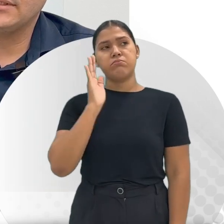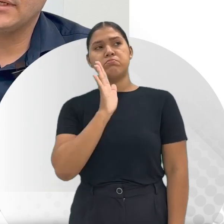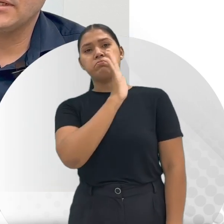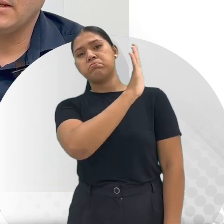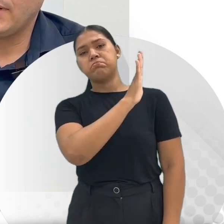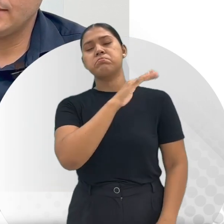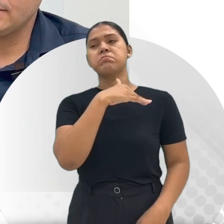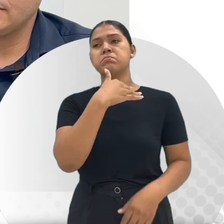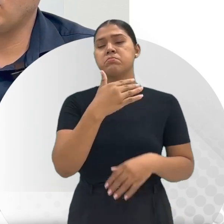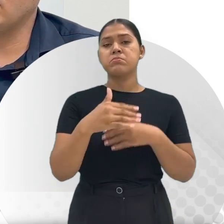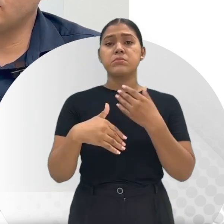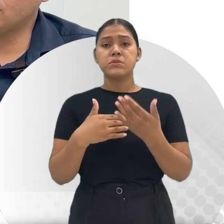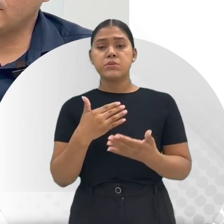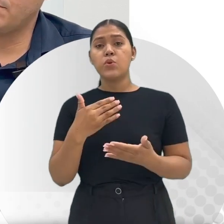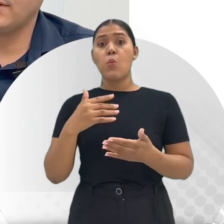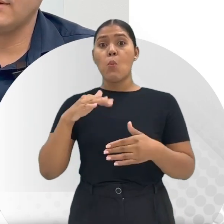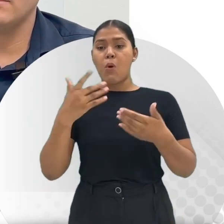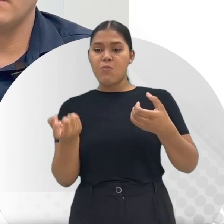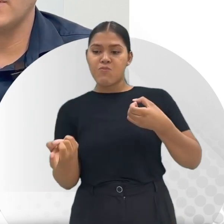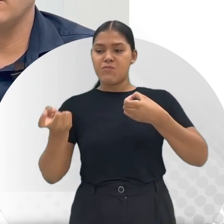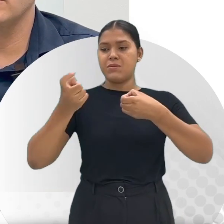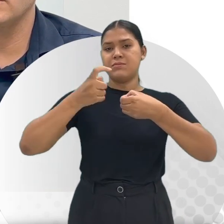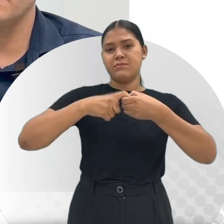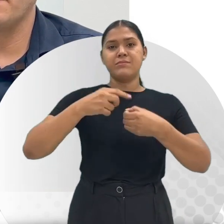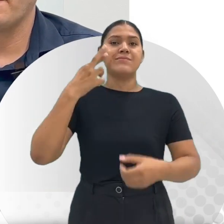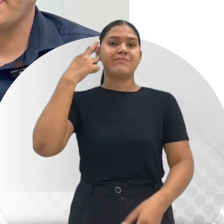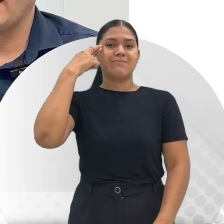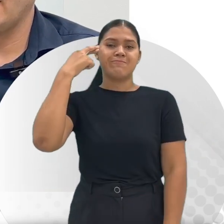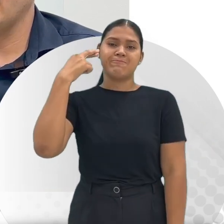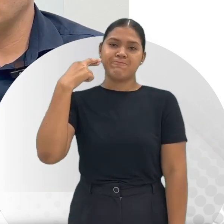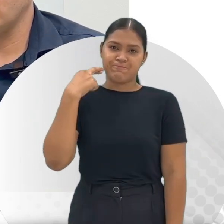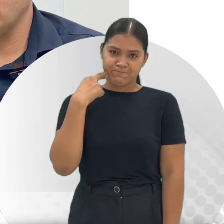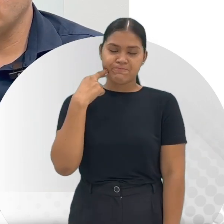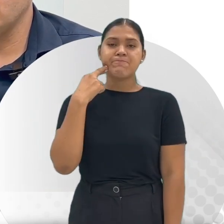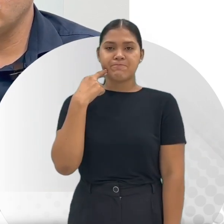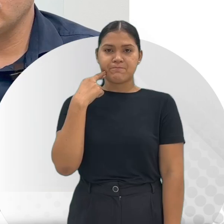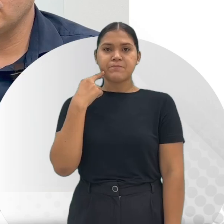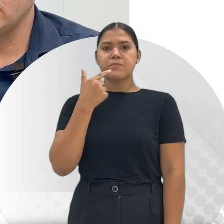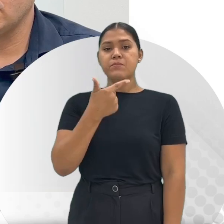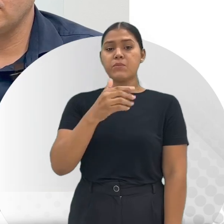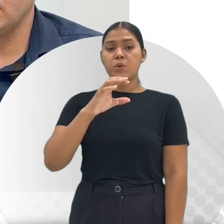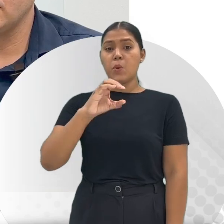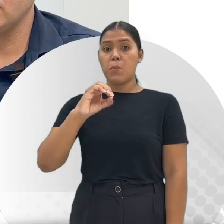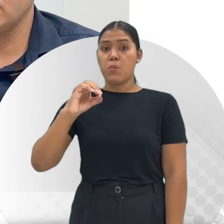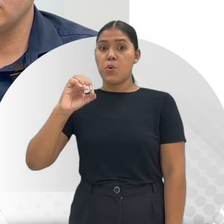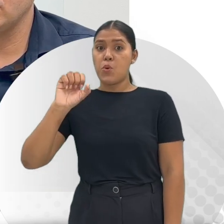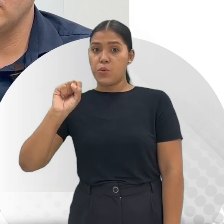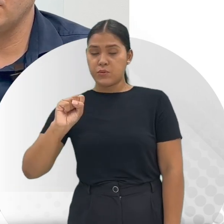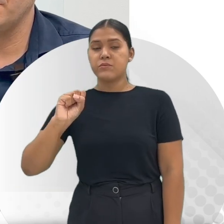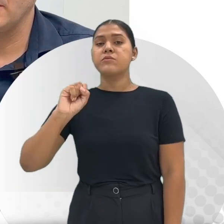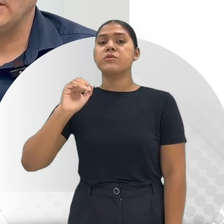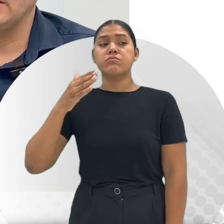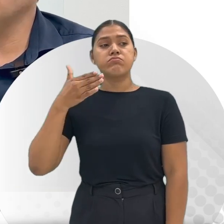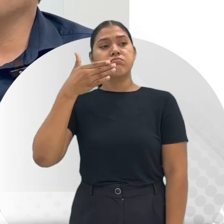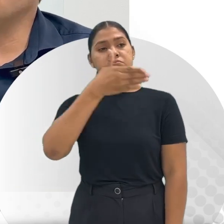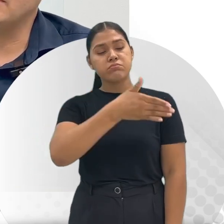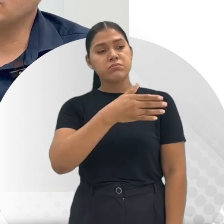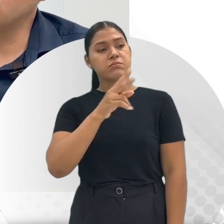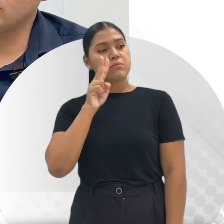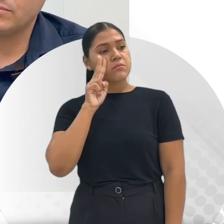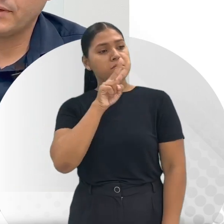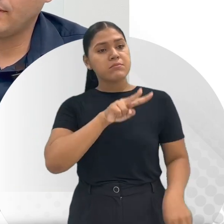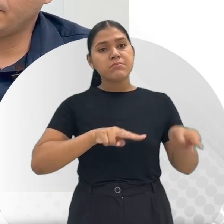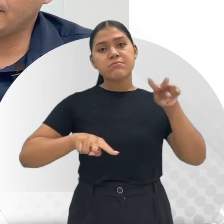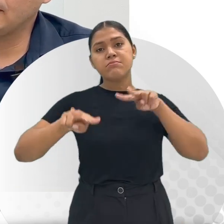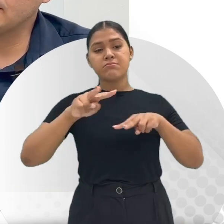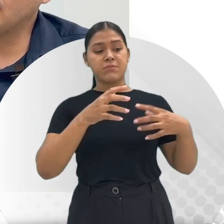na unidade. Mas, quando voltei para Rondônia, em 2008 nós tivemos a instituição do IFRO, e eu